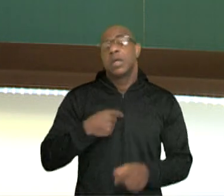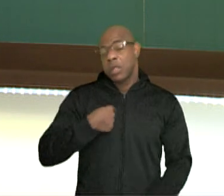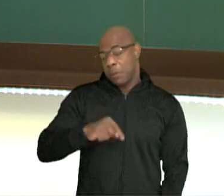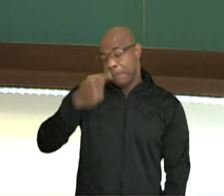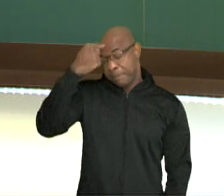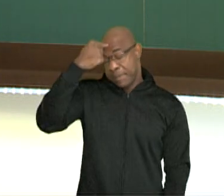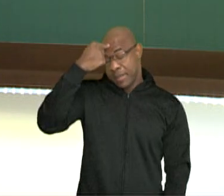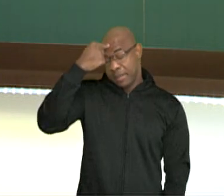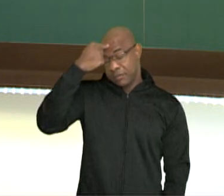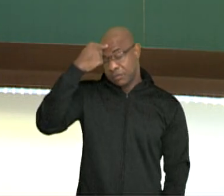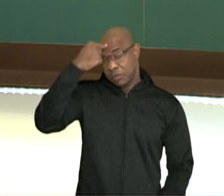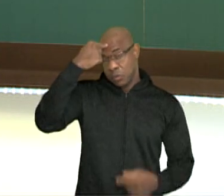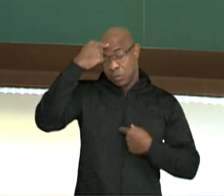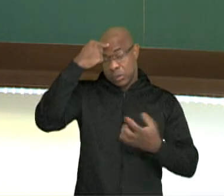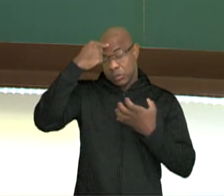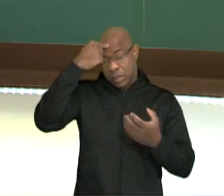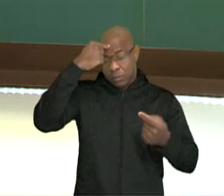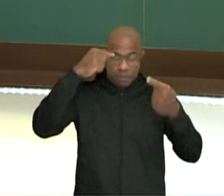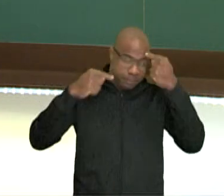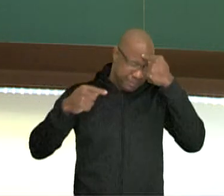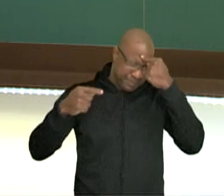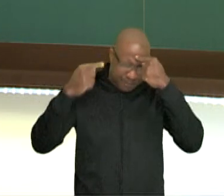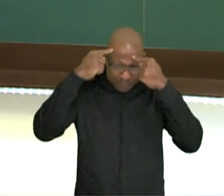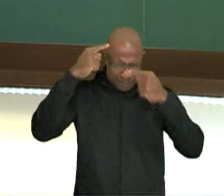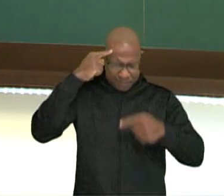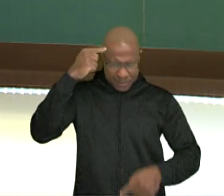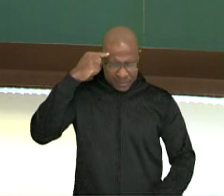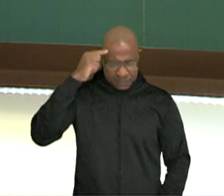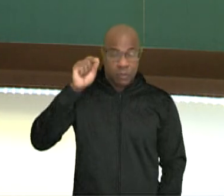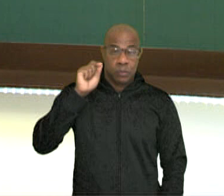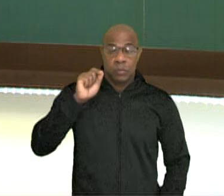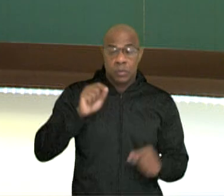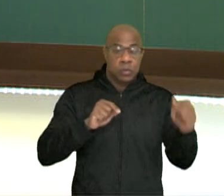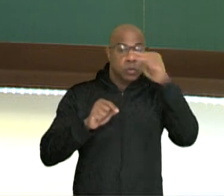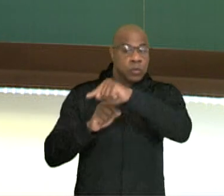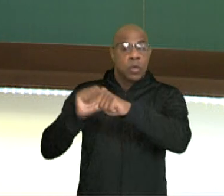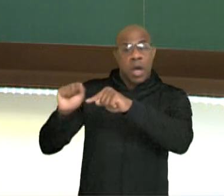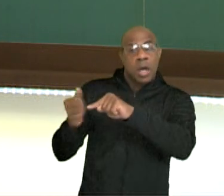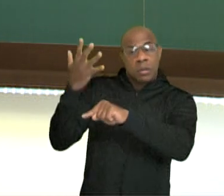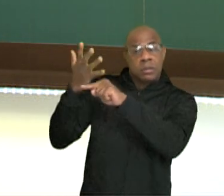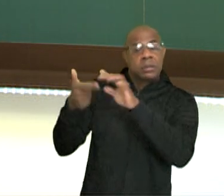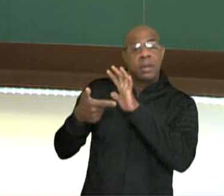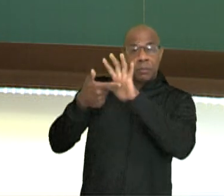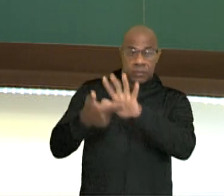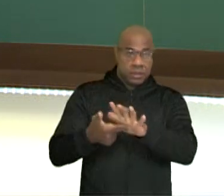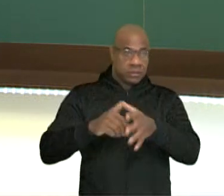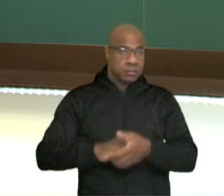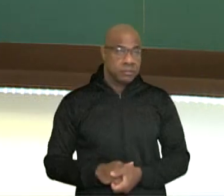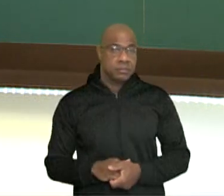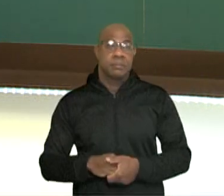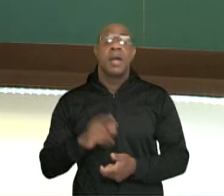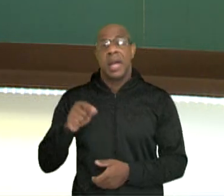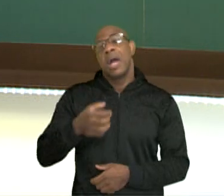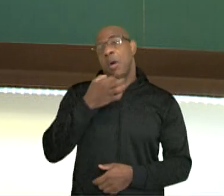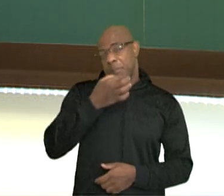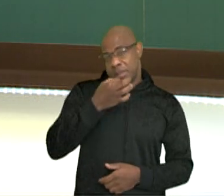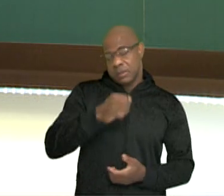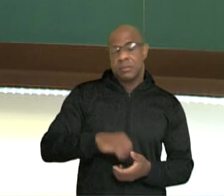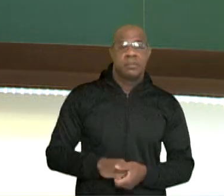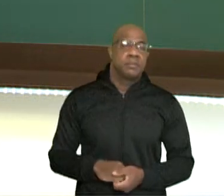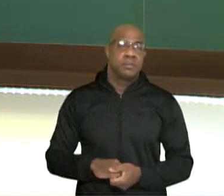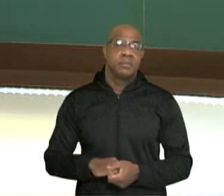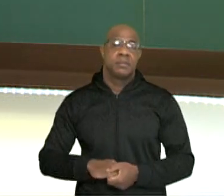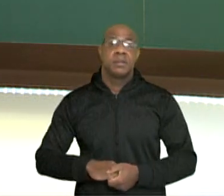penso ou o que eu quero pensar a respeito daquele fato que está sendo apresentado. Então, isso é opinião. Nem sempre